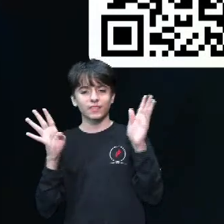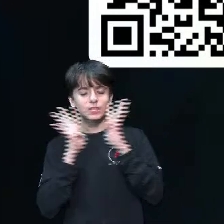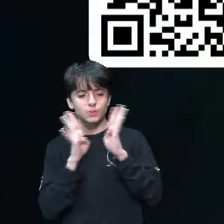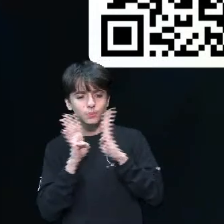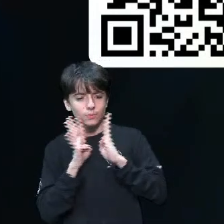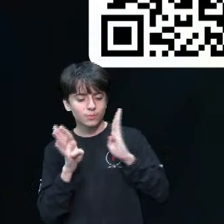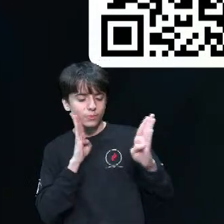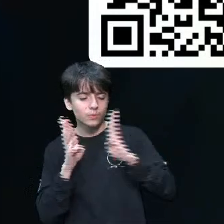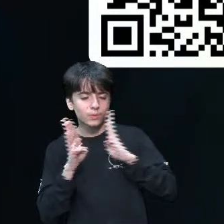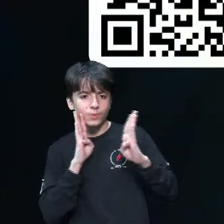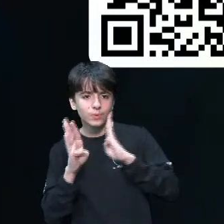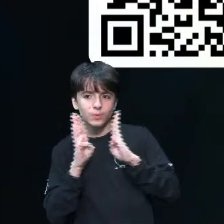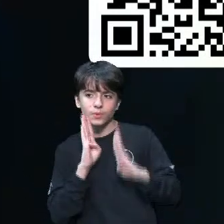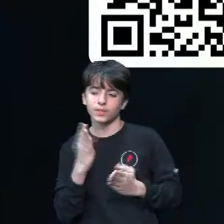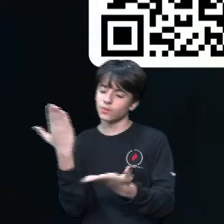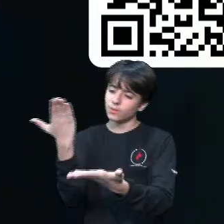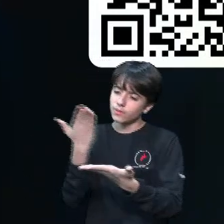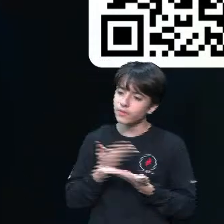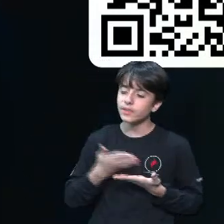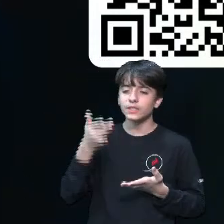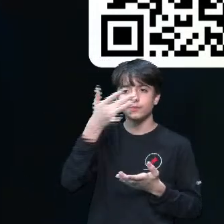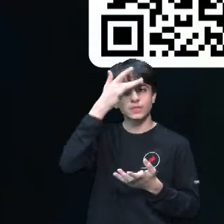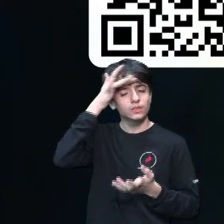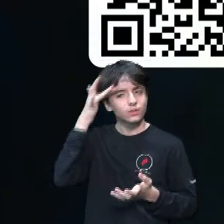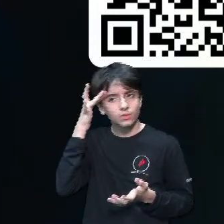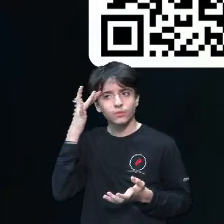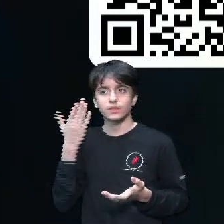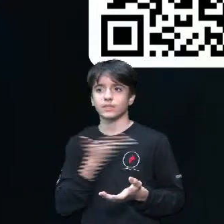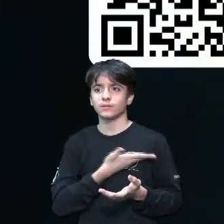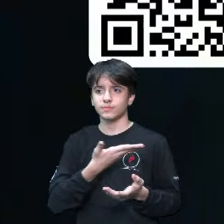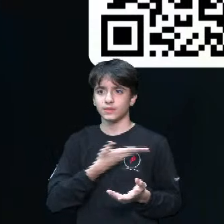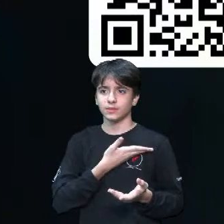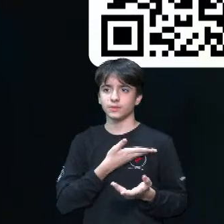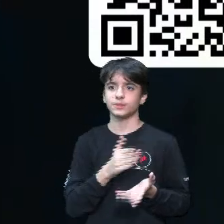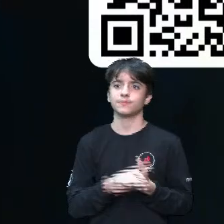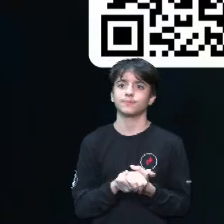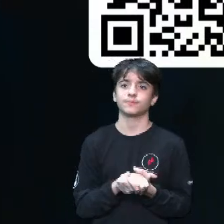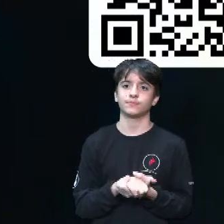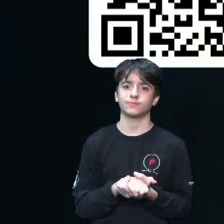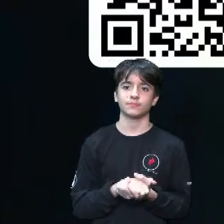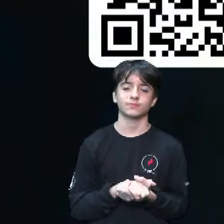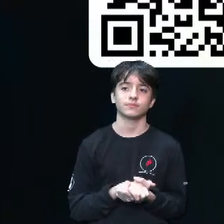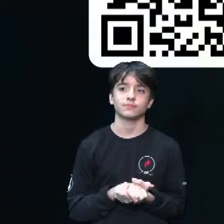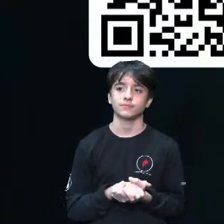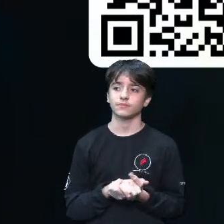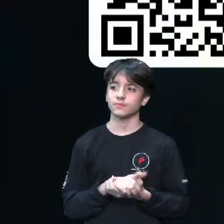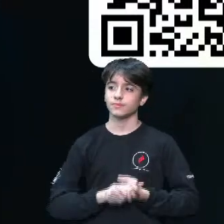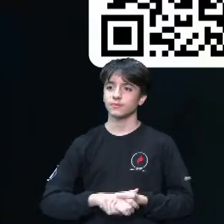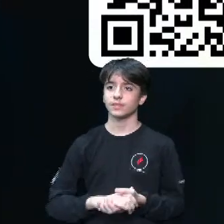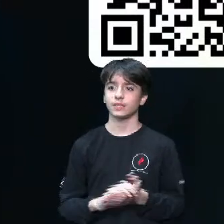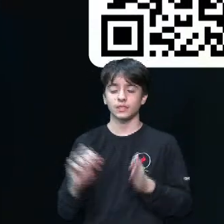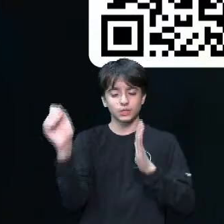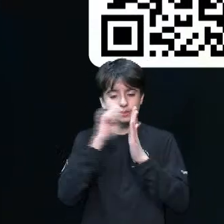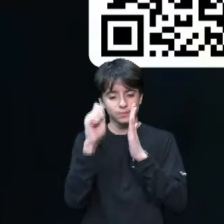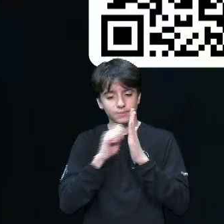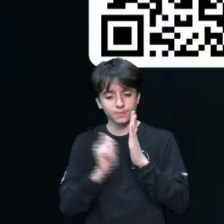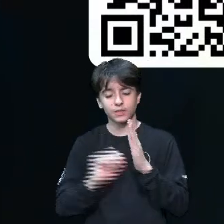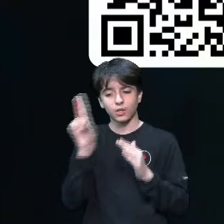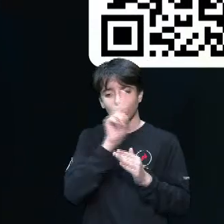lá o convite, manda o convite para alguém aí, olha, você vai preencher direitinho, tem um espaço para você preencher nome, dia,